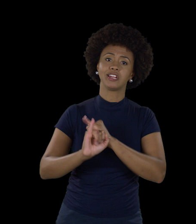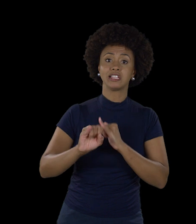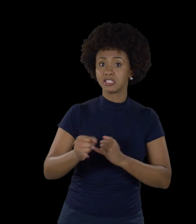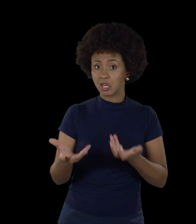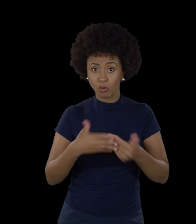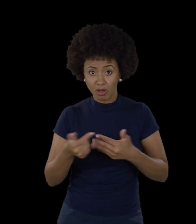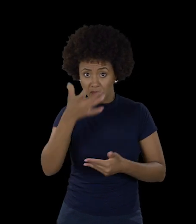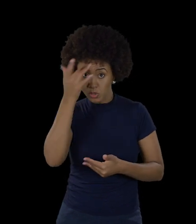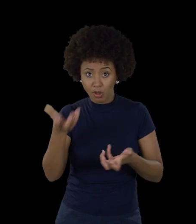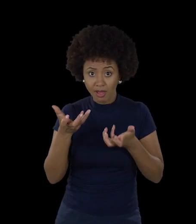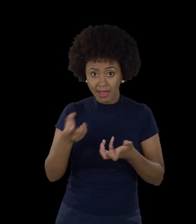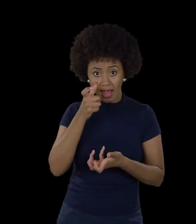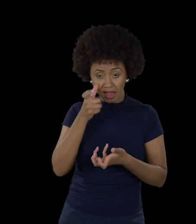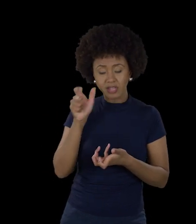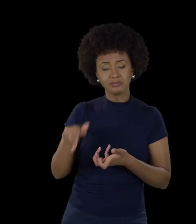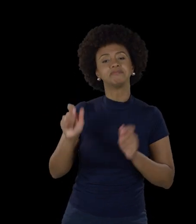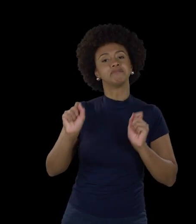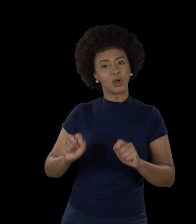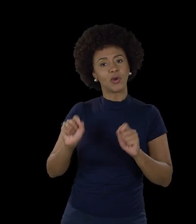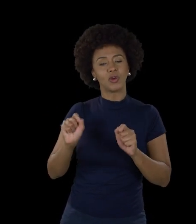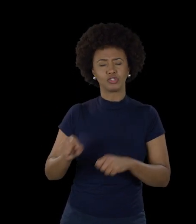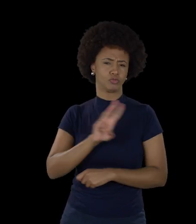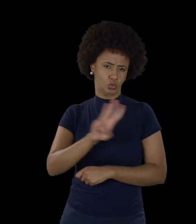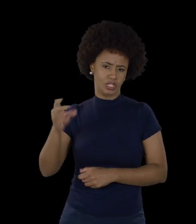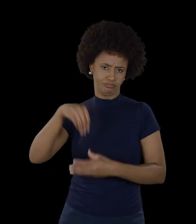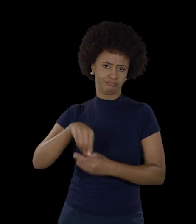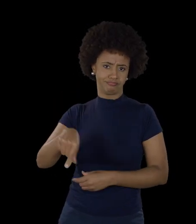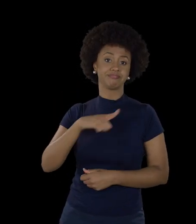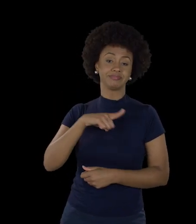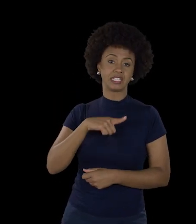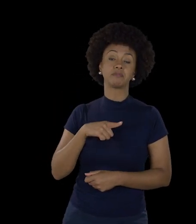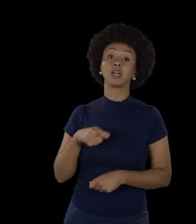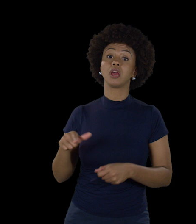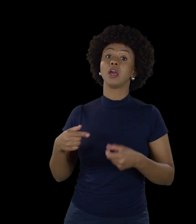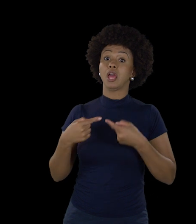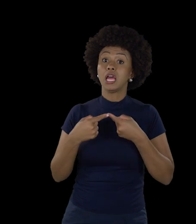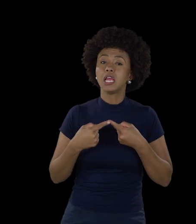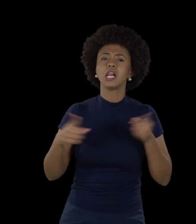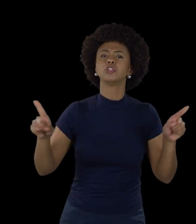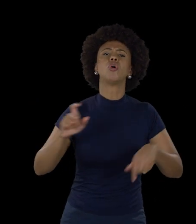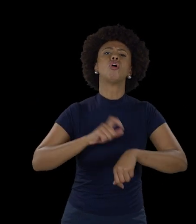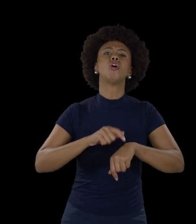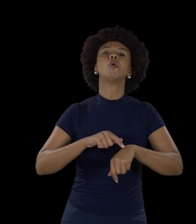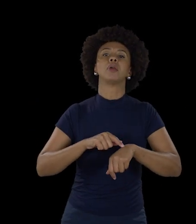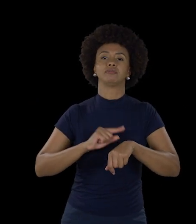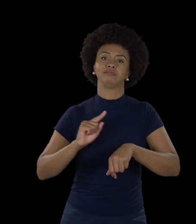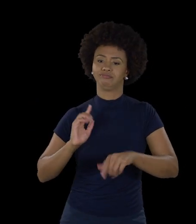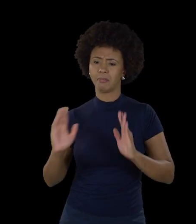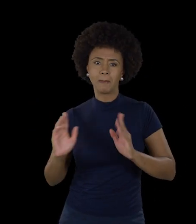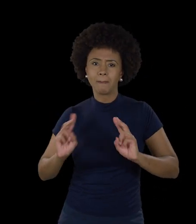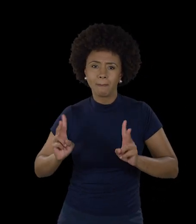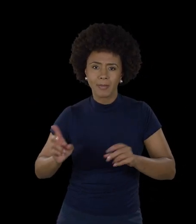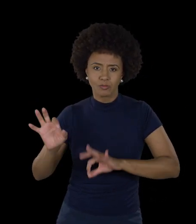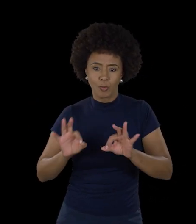site do proponente. A exposição ela foi lançada aí no momento de divulgação do projeto para criar uma expectativa no público e